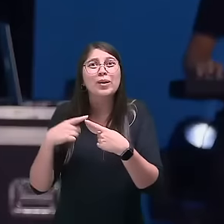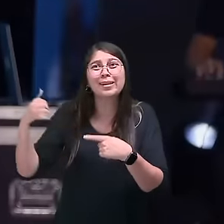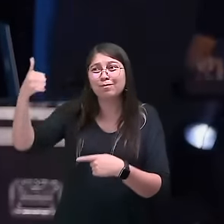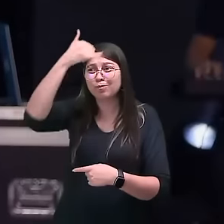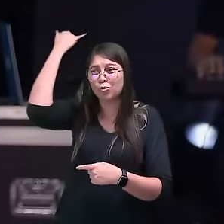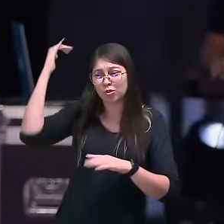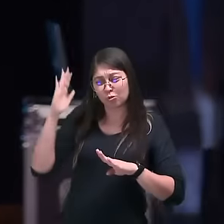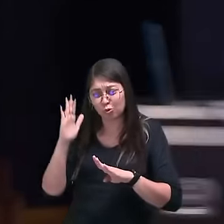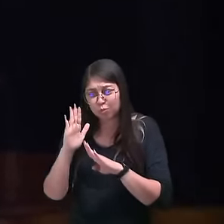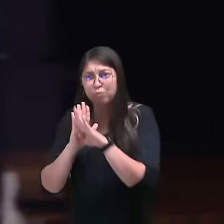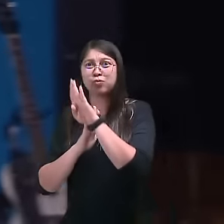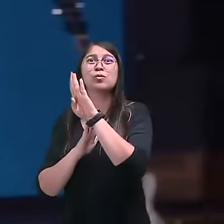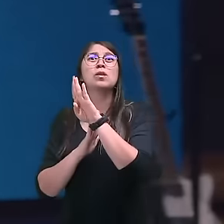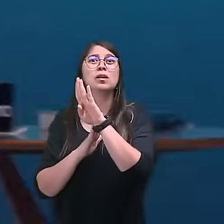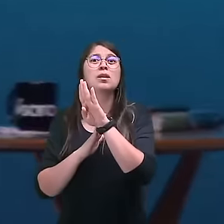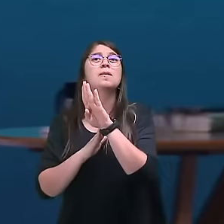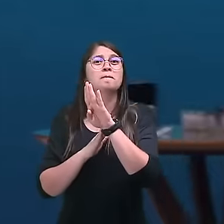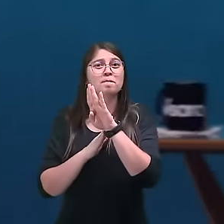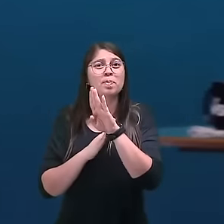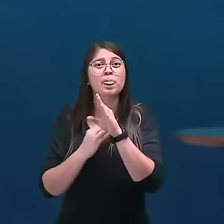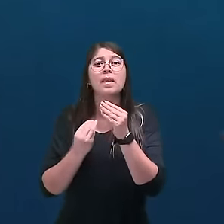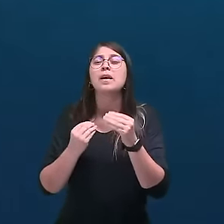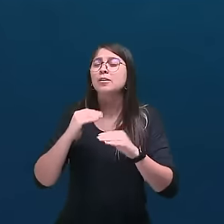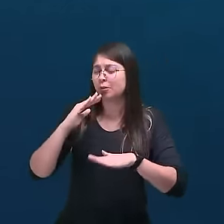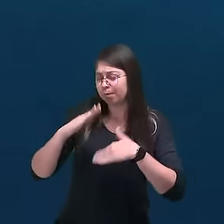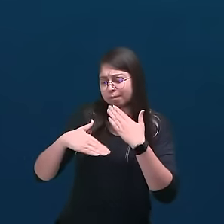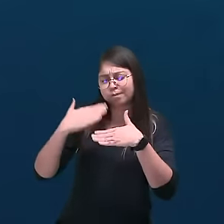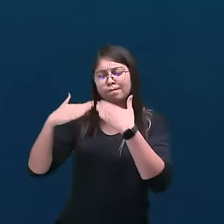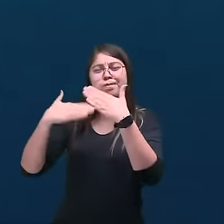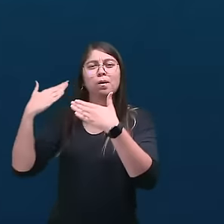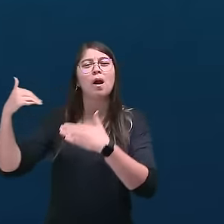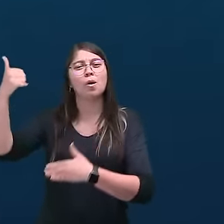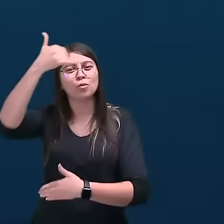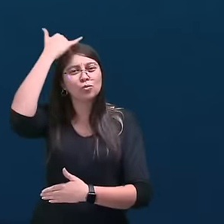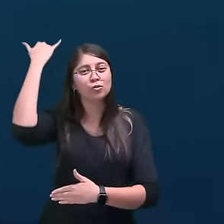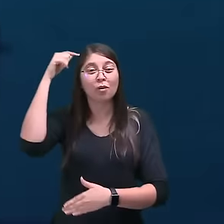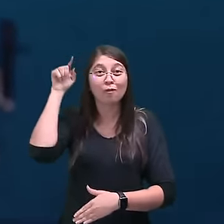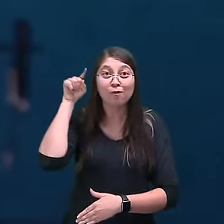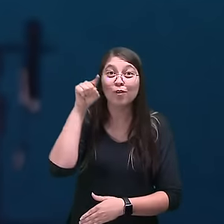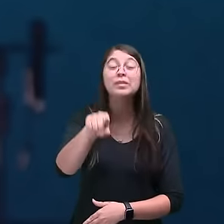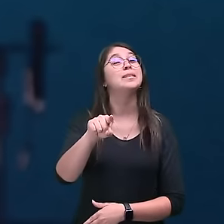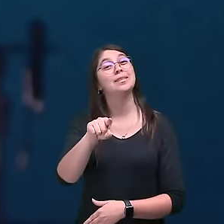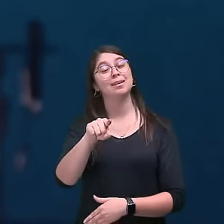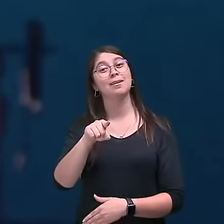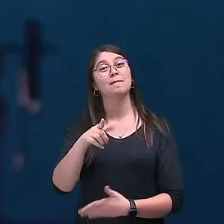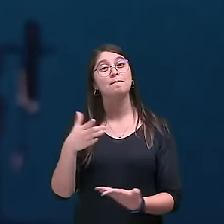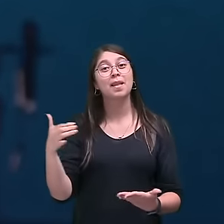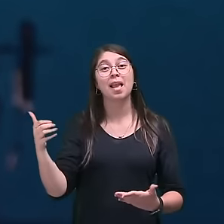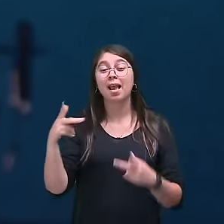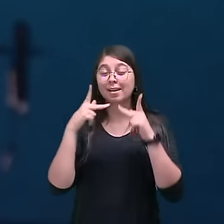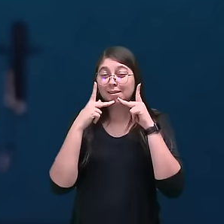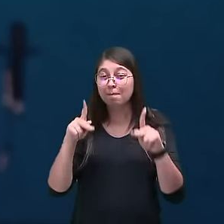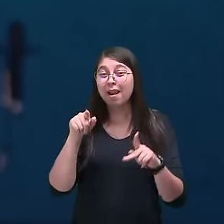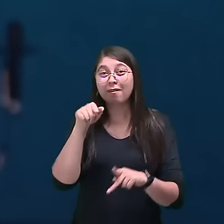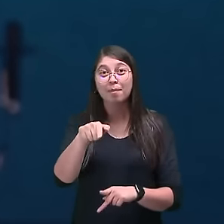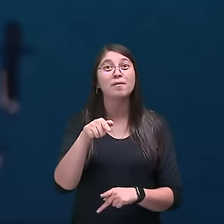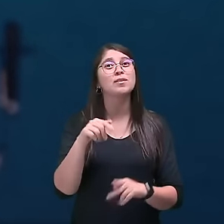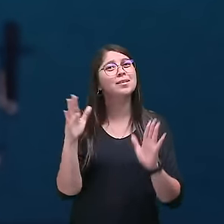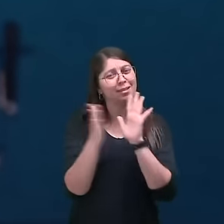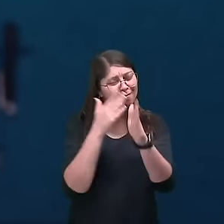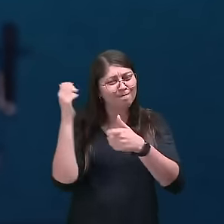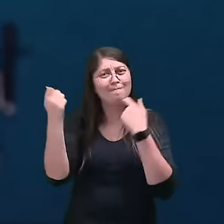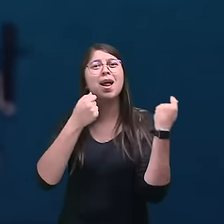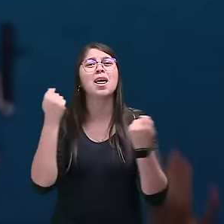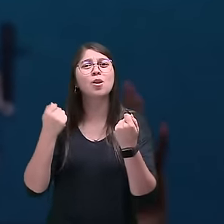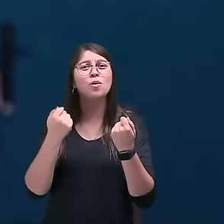tem a unção de multiplicar, tem a unção de prosperar. É você, é você. Se esta palavra para você, dá um glória a Deus. Se esta palavra